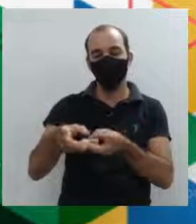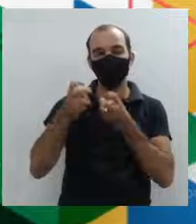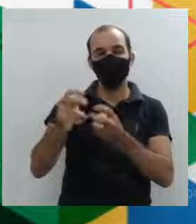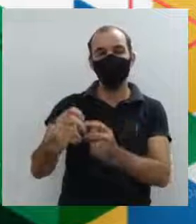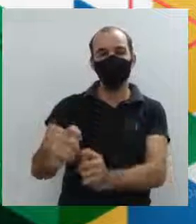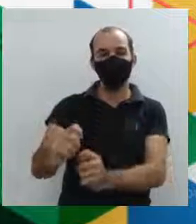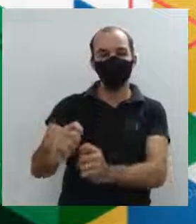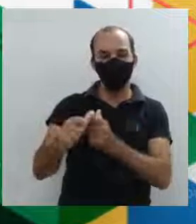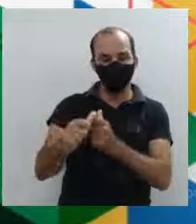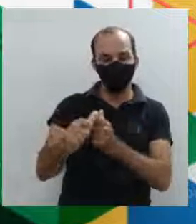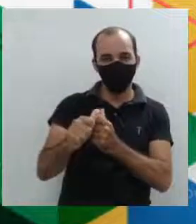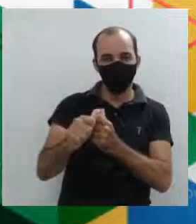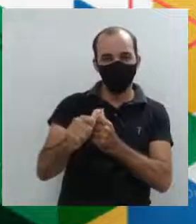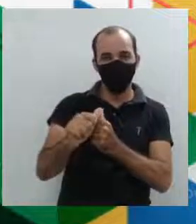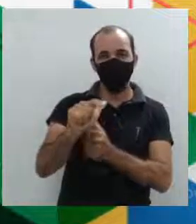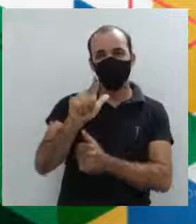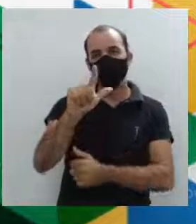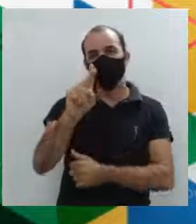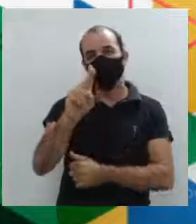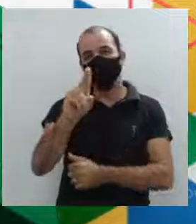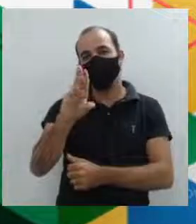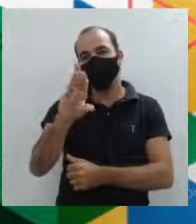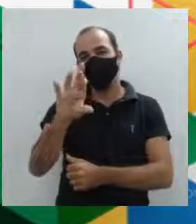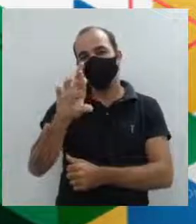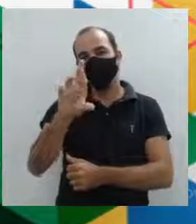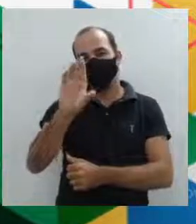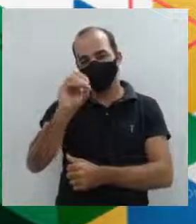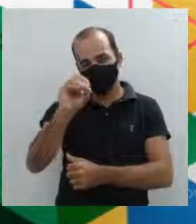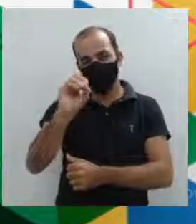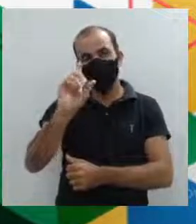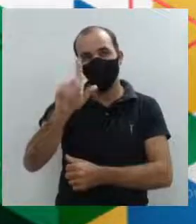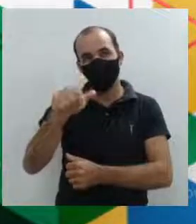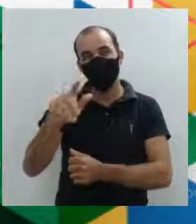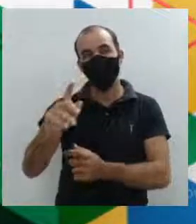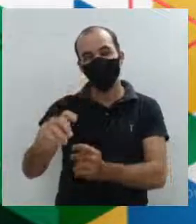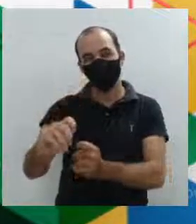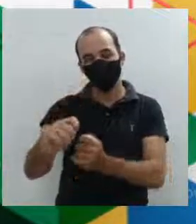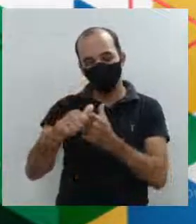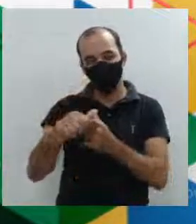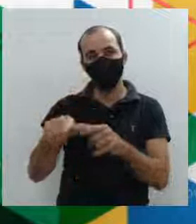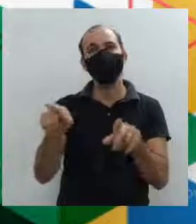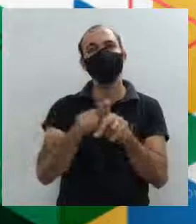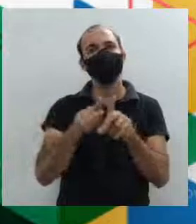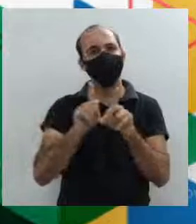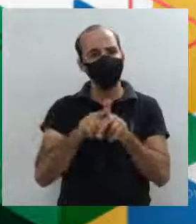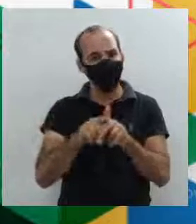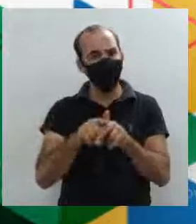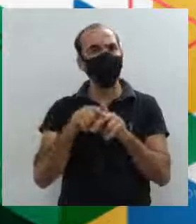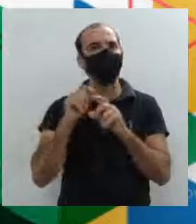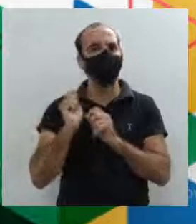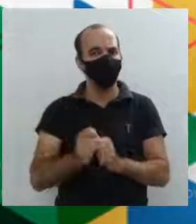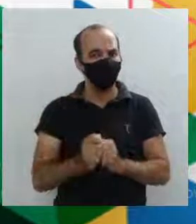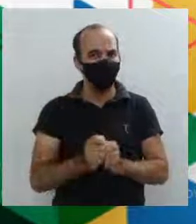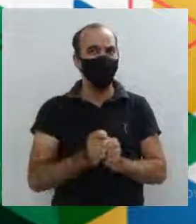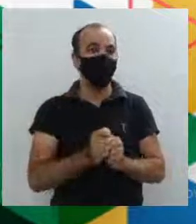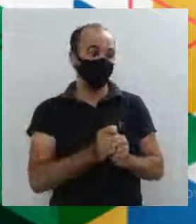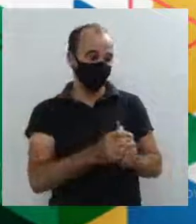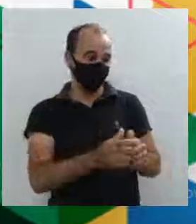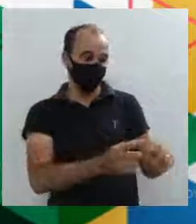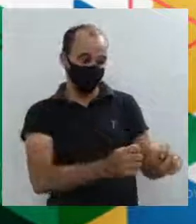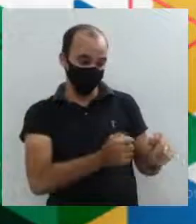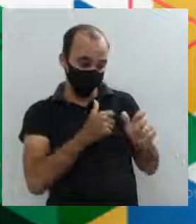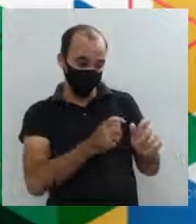Então, o lucro para vir e também da exploração de uma classe sobre outra. Então, quando